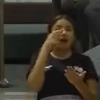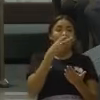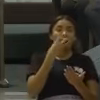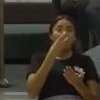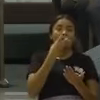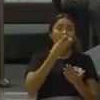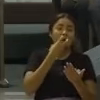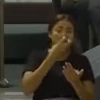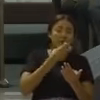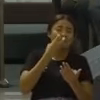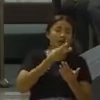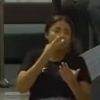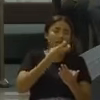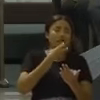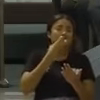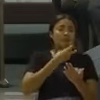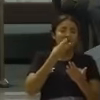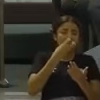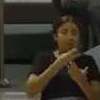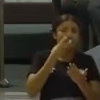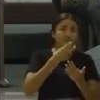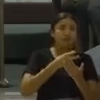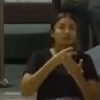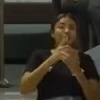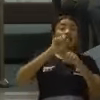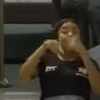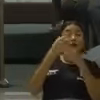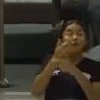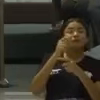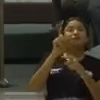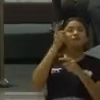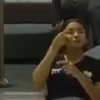E quando foi 14 de agosto,